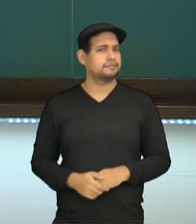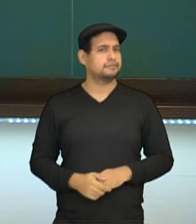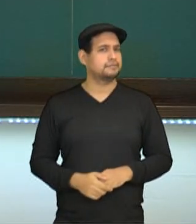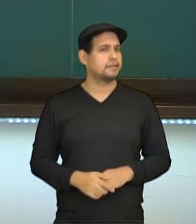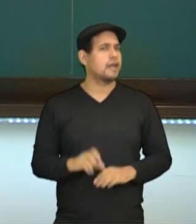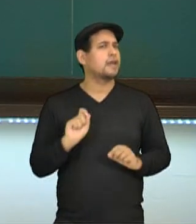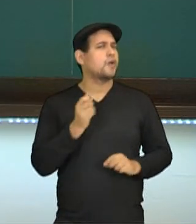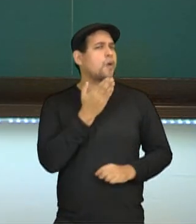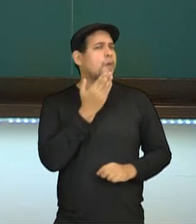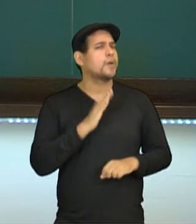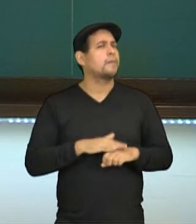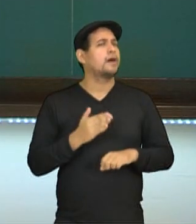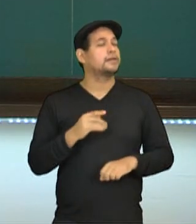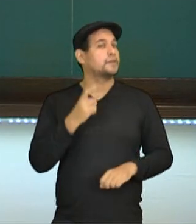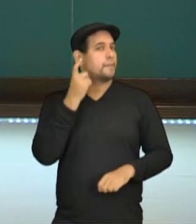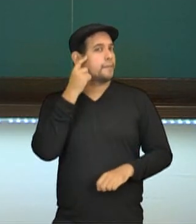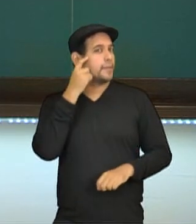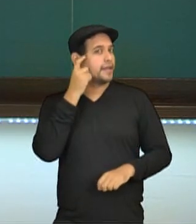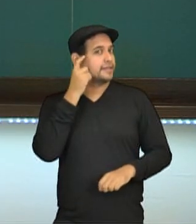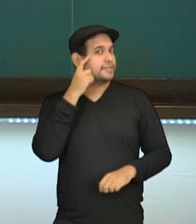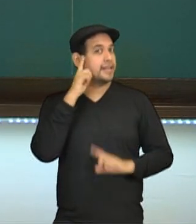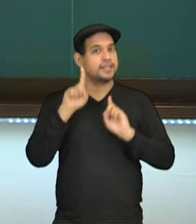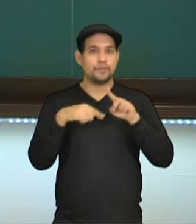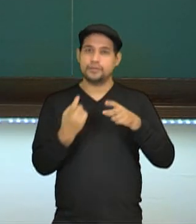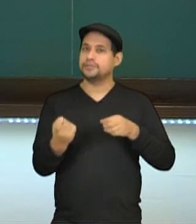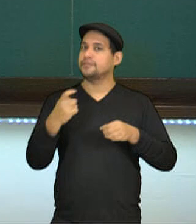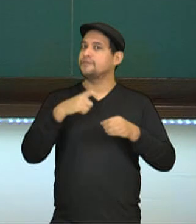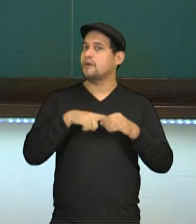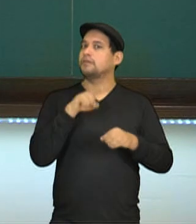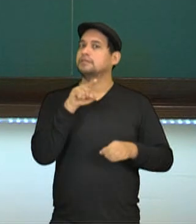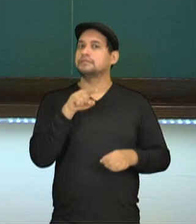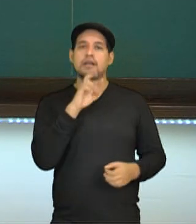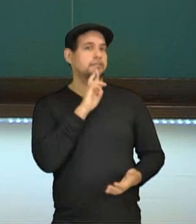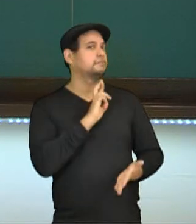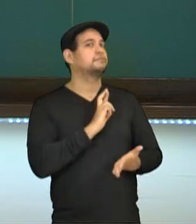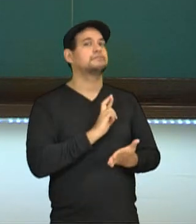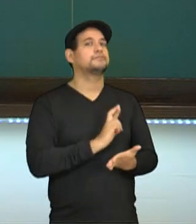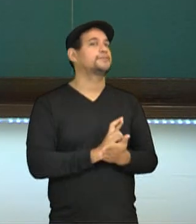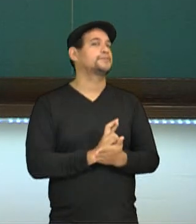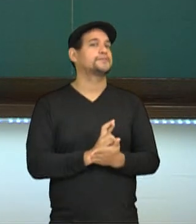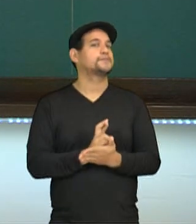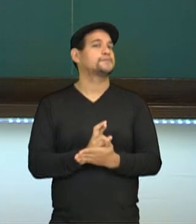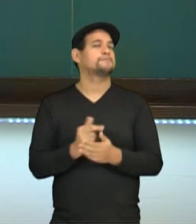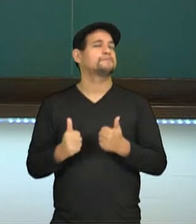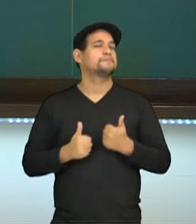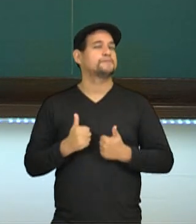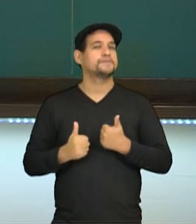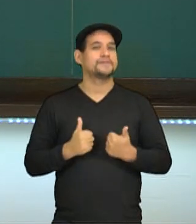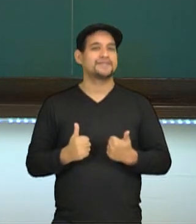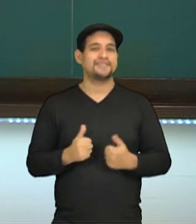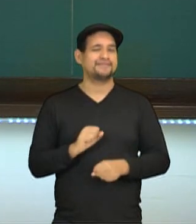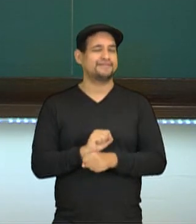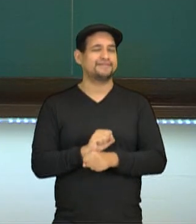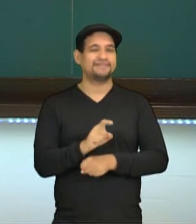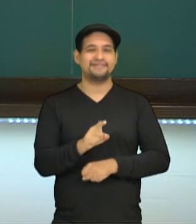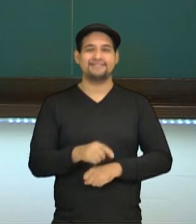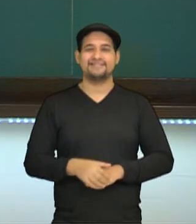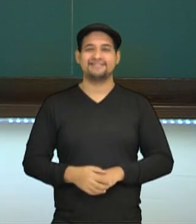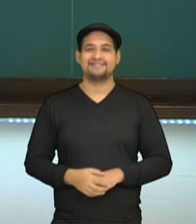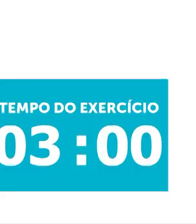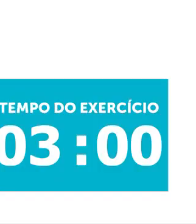Então pensem, vou dar um tempinho para vocês aí darem uma pensadinha, daí eu retomo aqui pra gente fazer essa correção, tá joia? Tempinho.